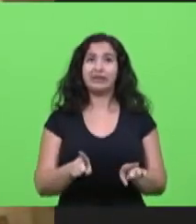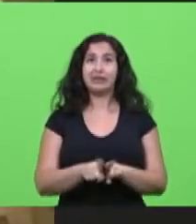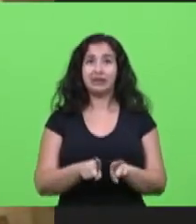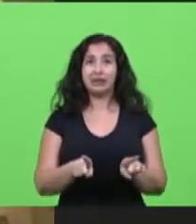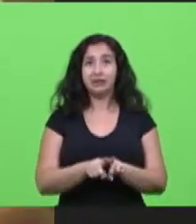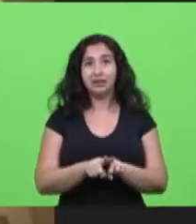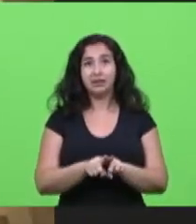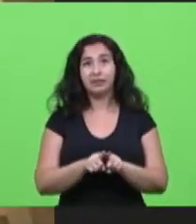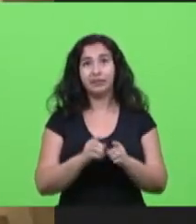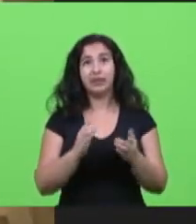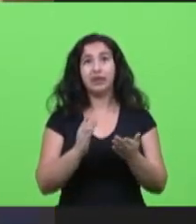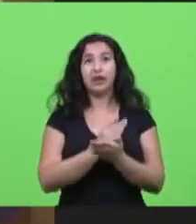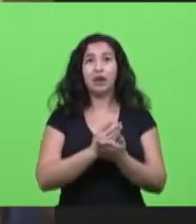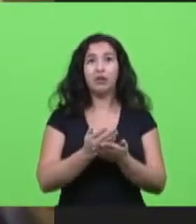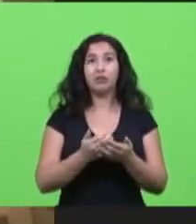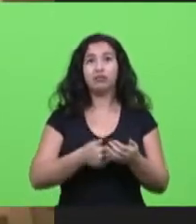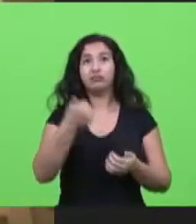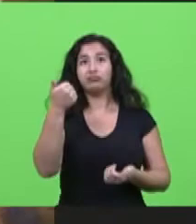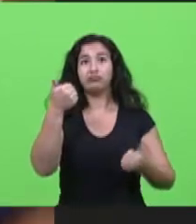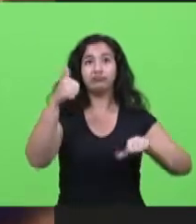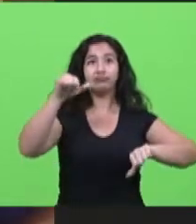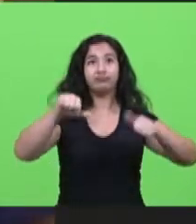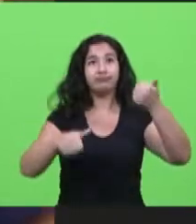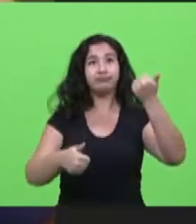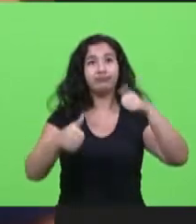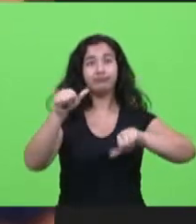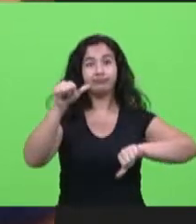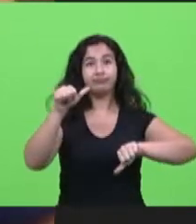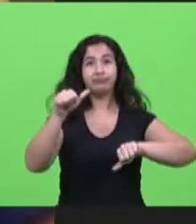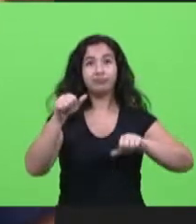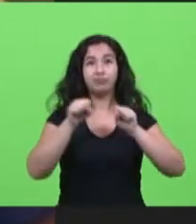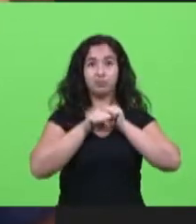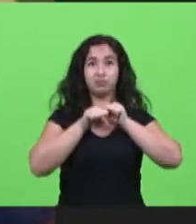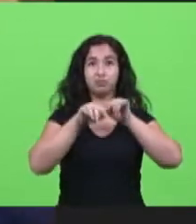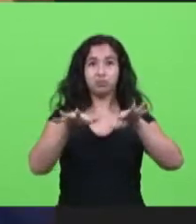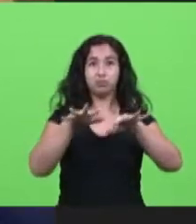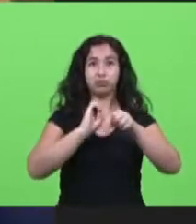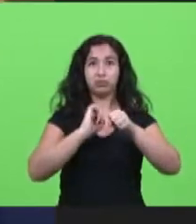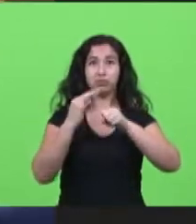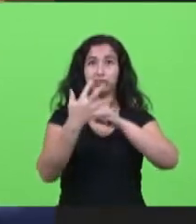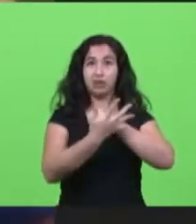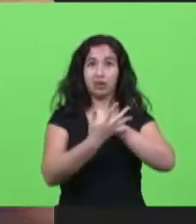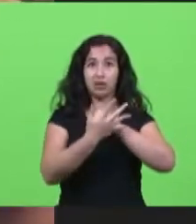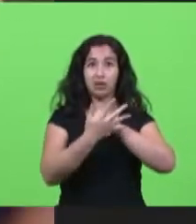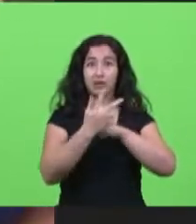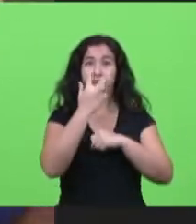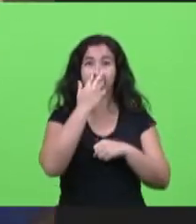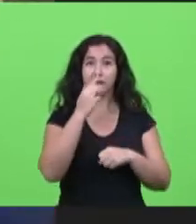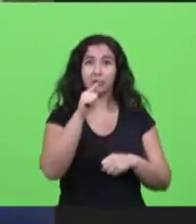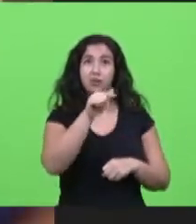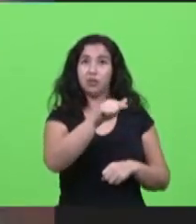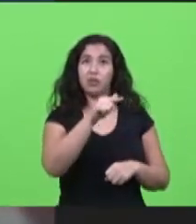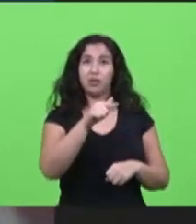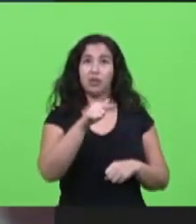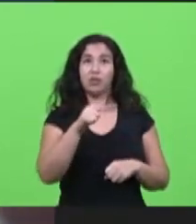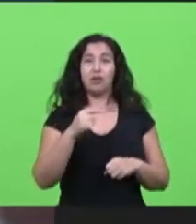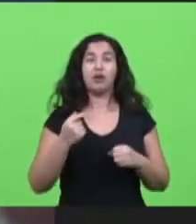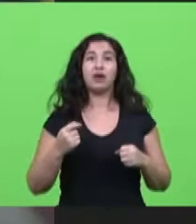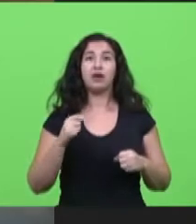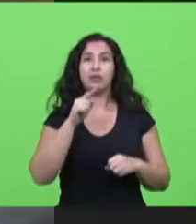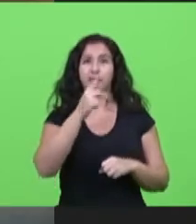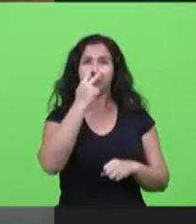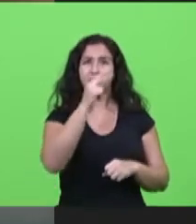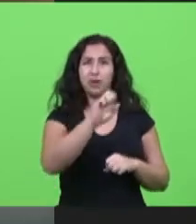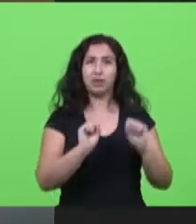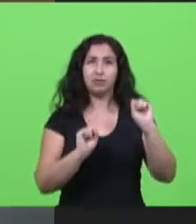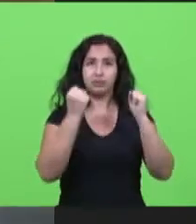riscos e benefícios. Ele está calculando que os riscos da propagação do vírus com a prática de exercício físico, o risco da propagação fica alto e